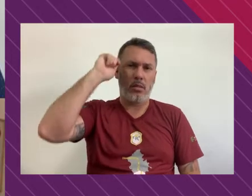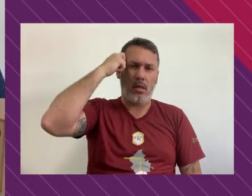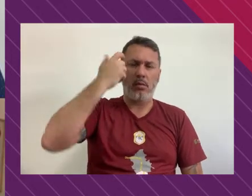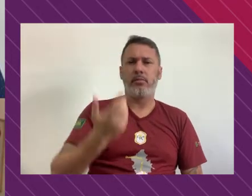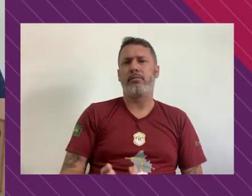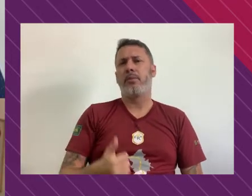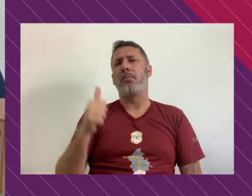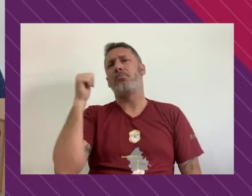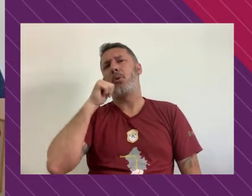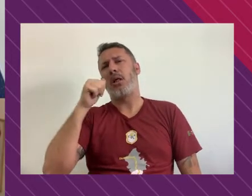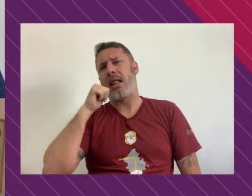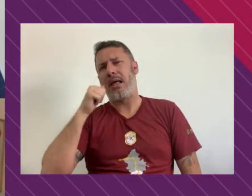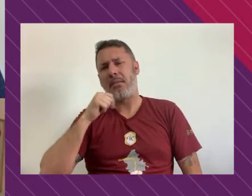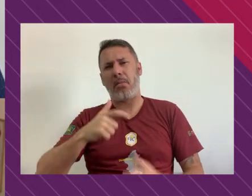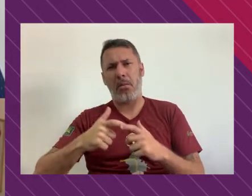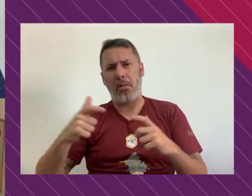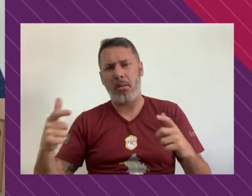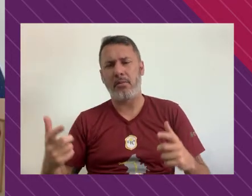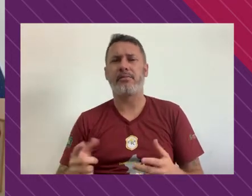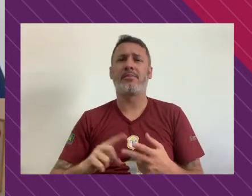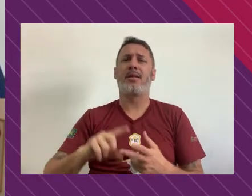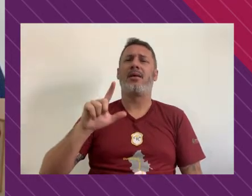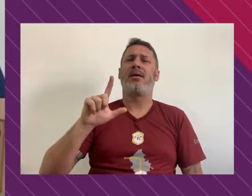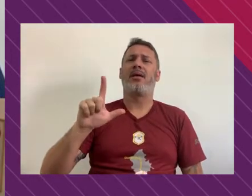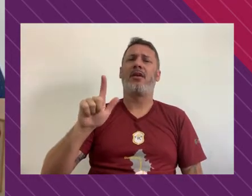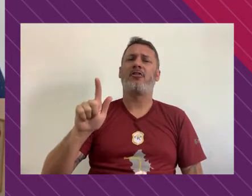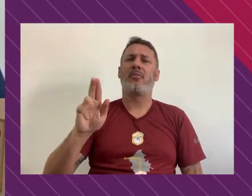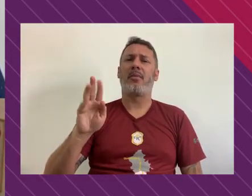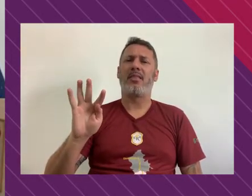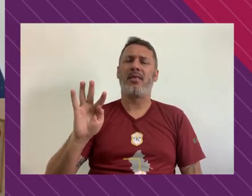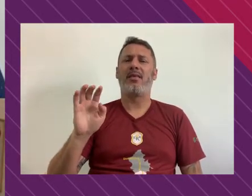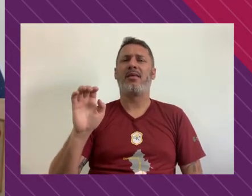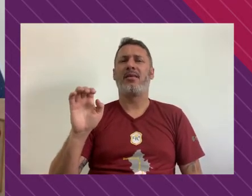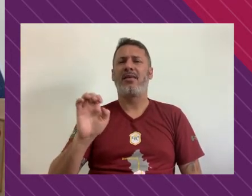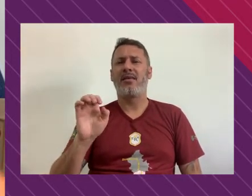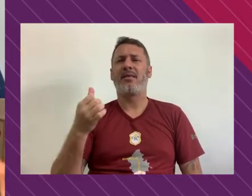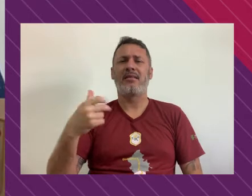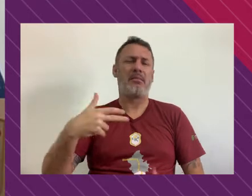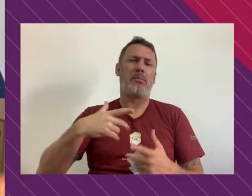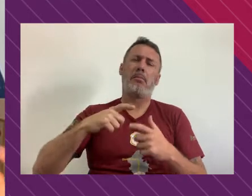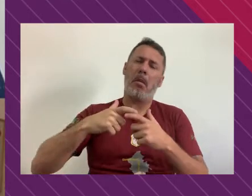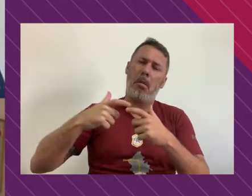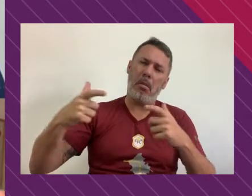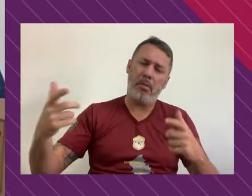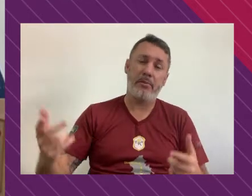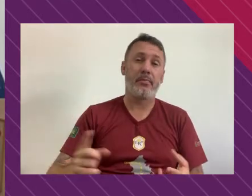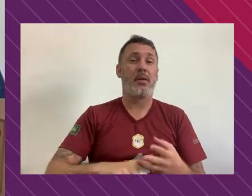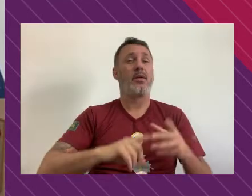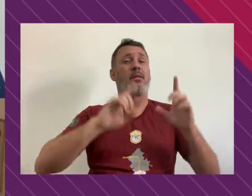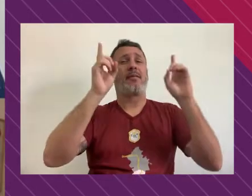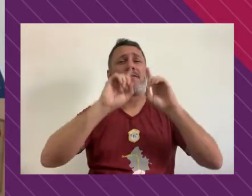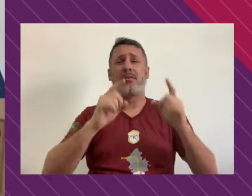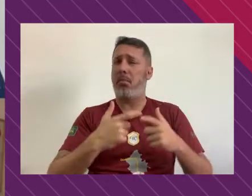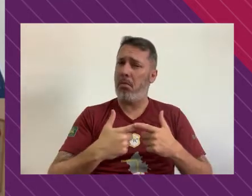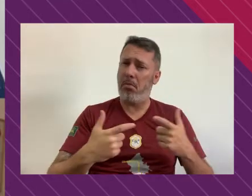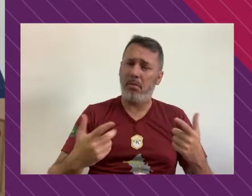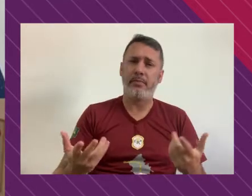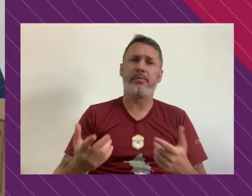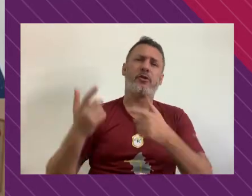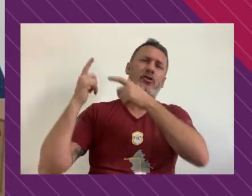são LGBTs, 1 em cada 4 brasileiros com algum tipo de deficiência, as mais variadas gerações. O Brasil é